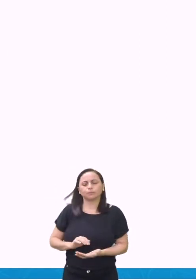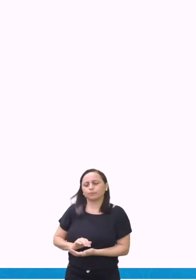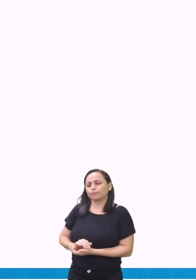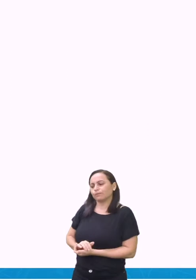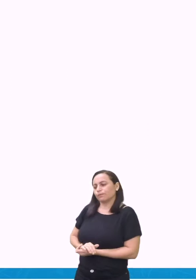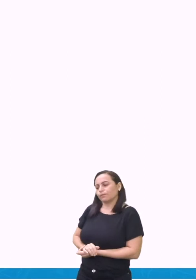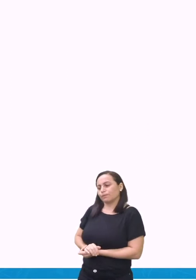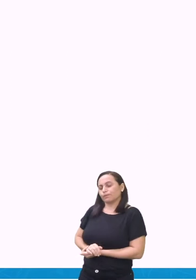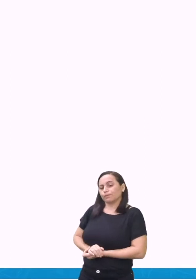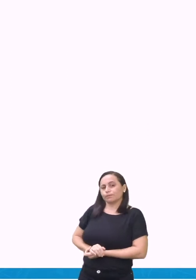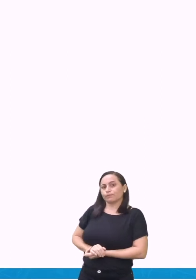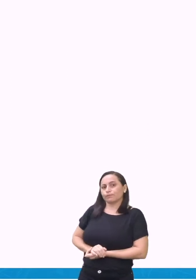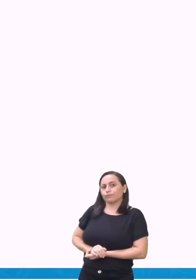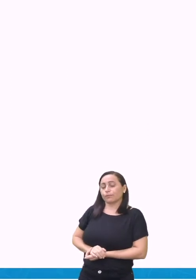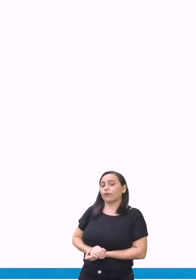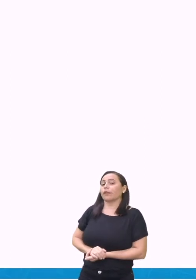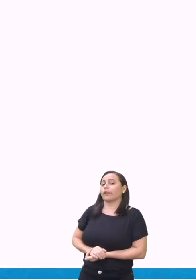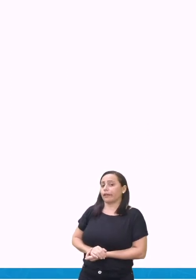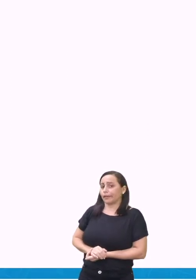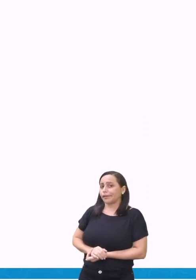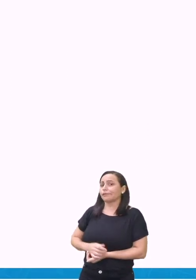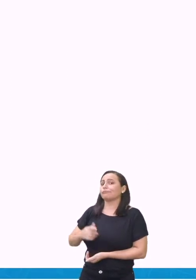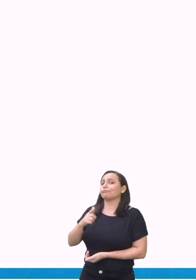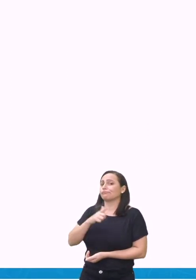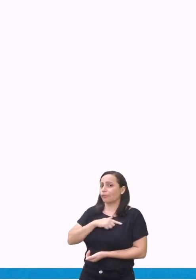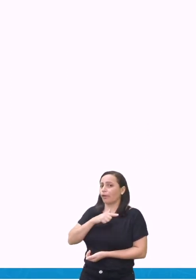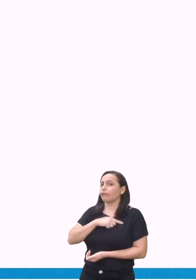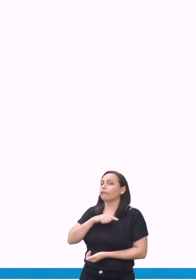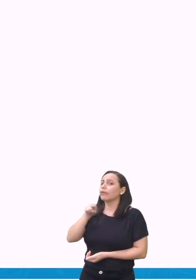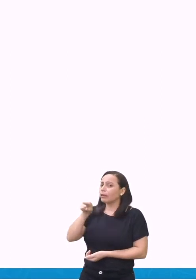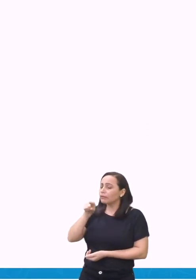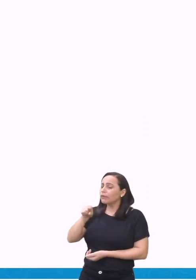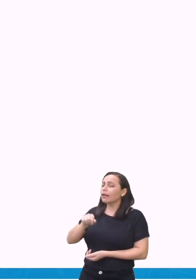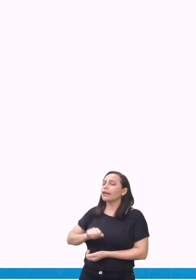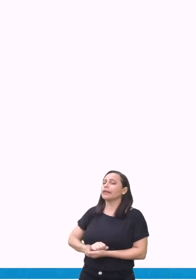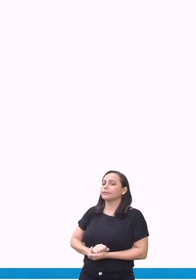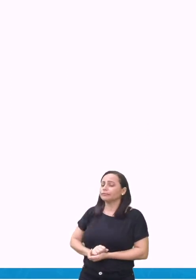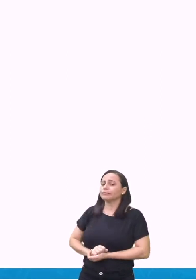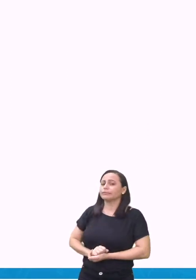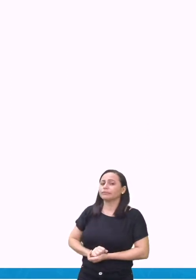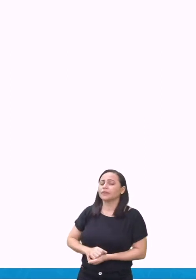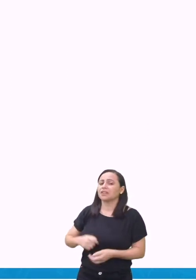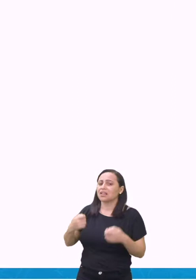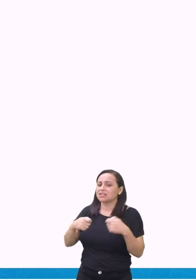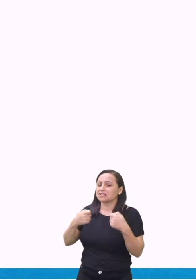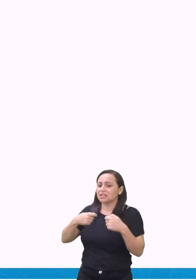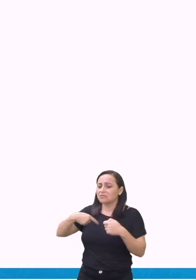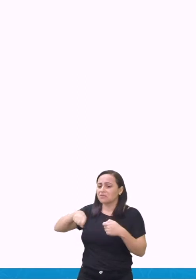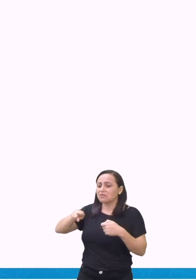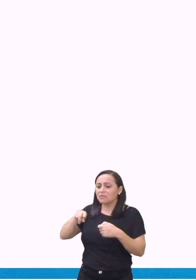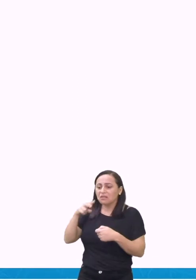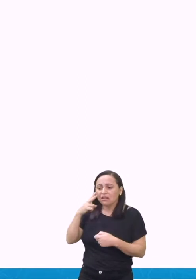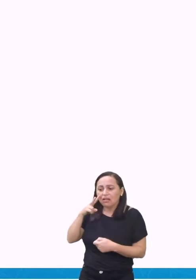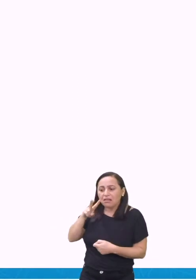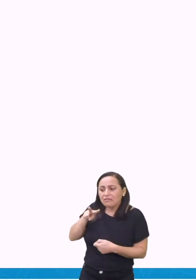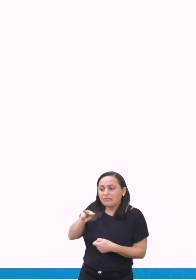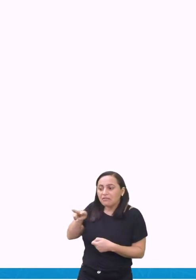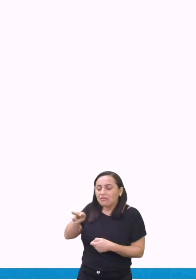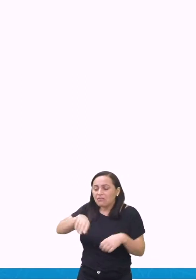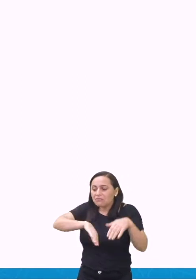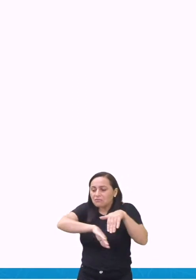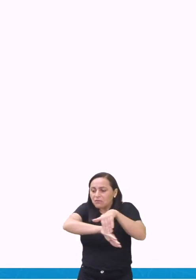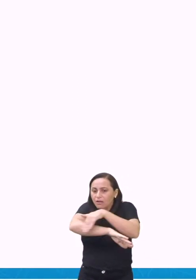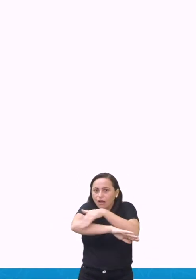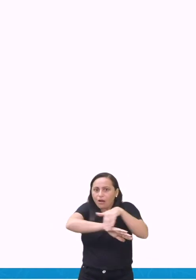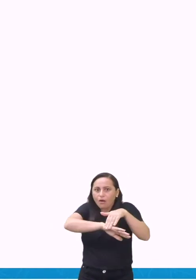disse: "A coisa está feia na cidade. Sempre que dou uma espiada nas ruas, vejo